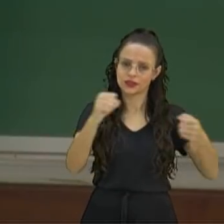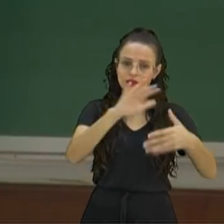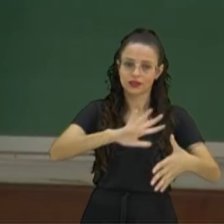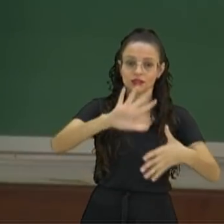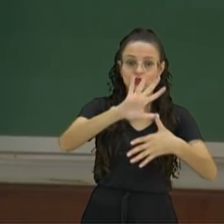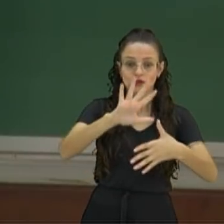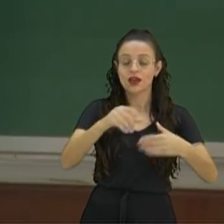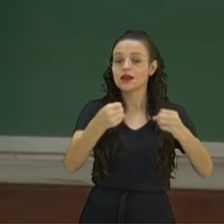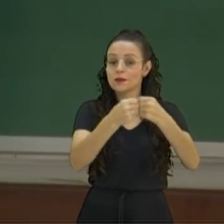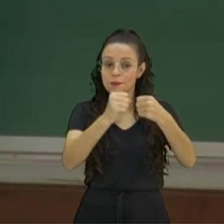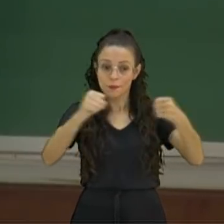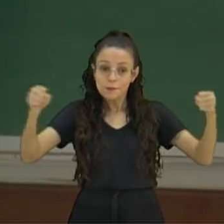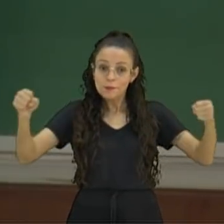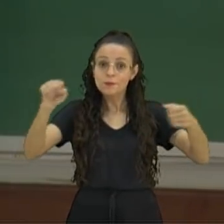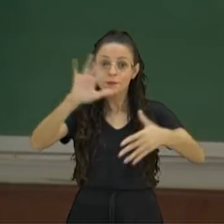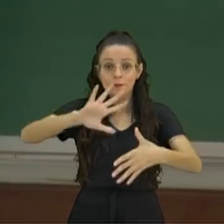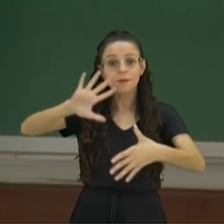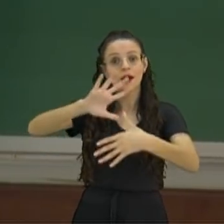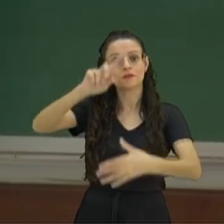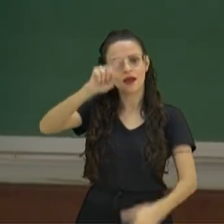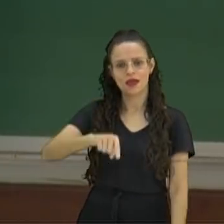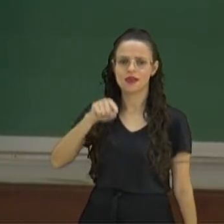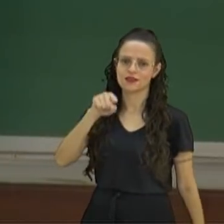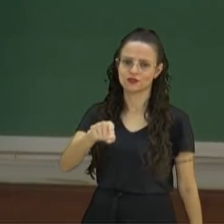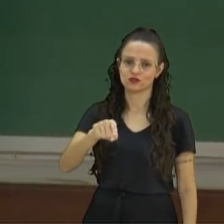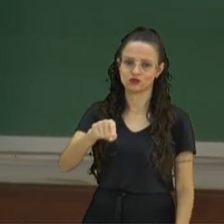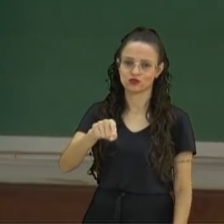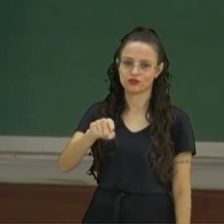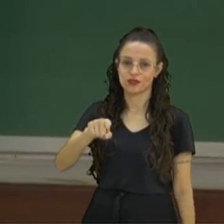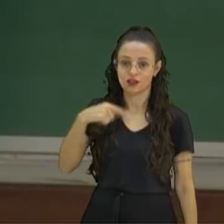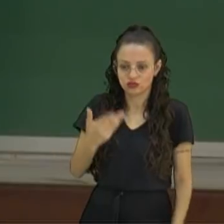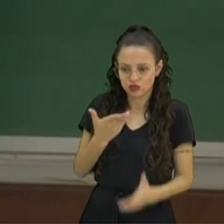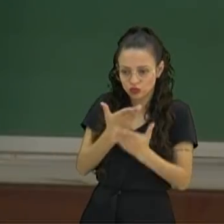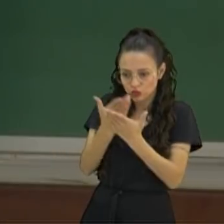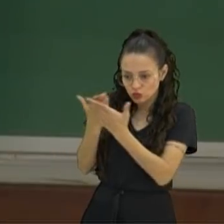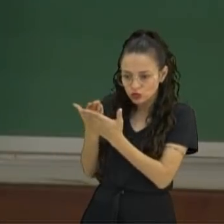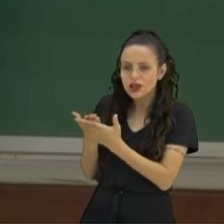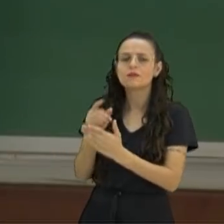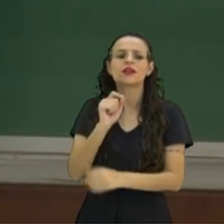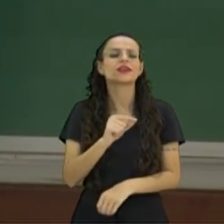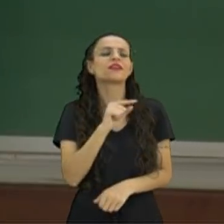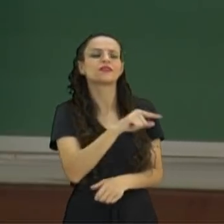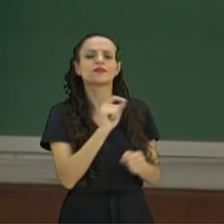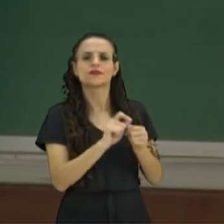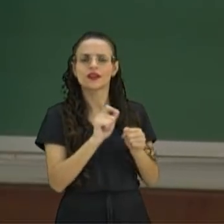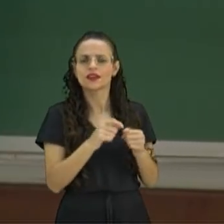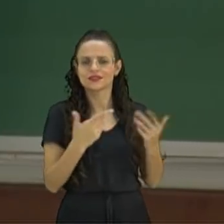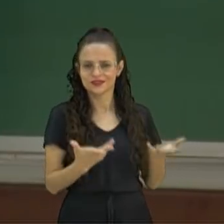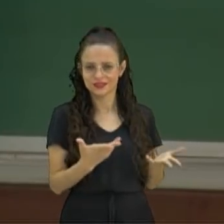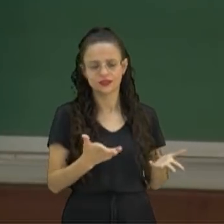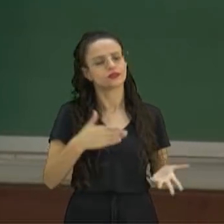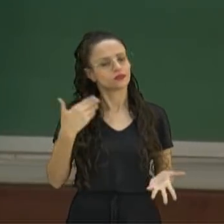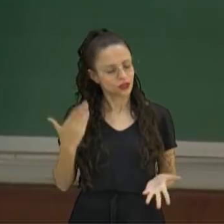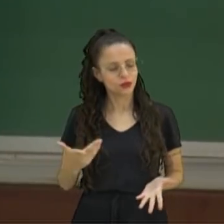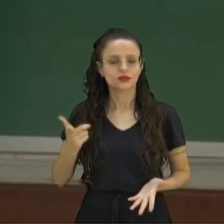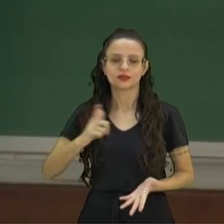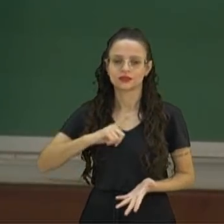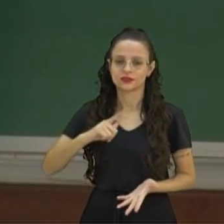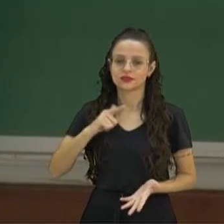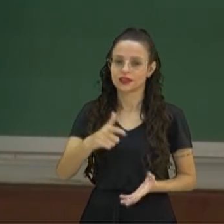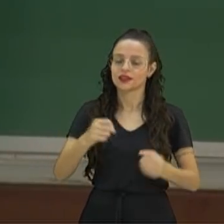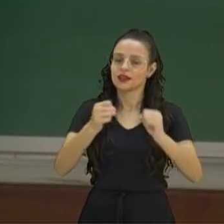Os mapas são esse resultado. A gente estuda a partir dos mapas, mas quem os fez, né? Então nós temos lá